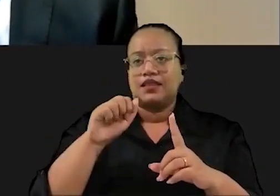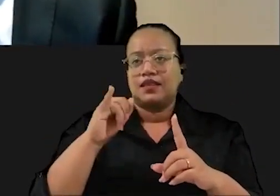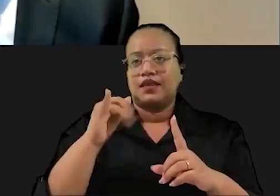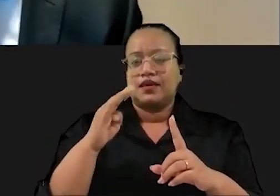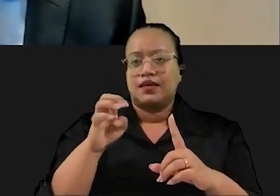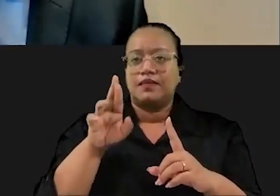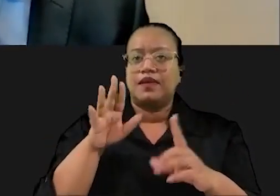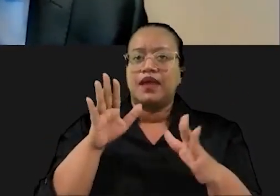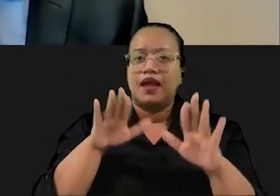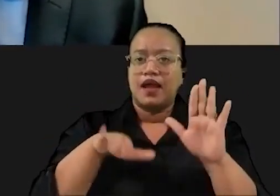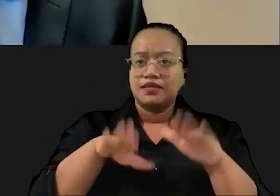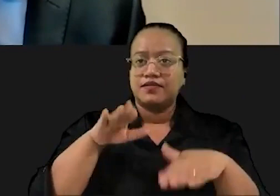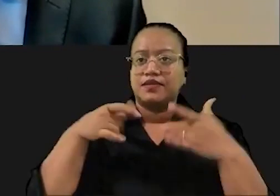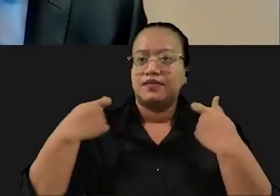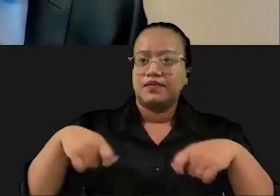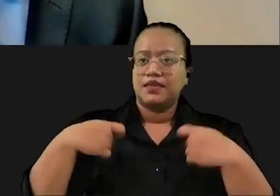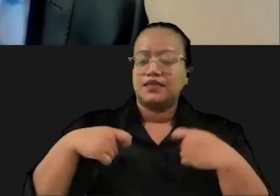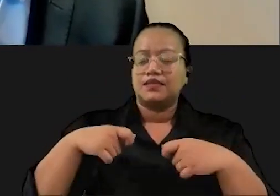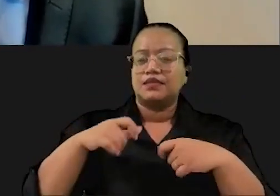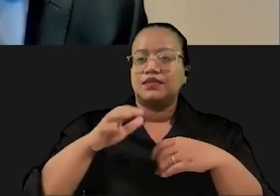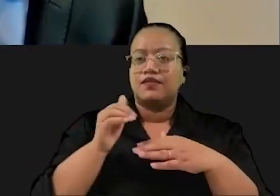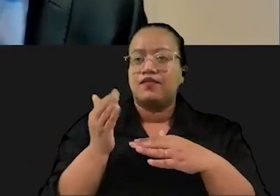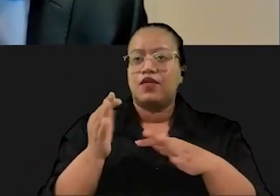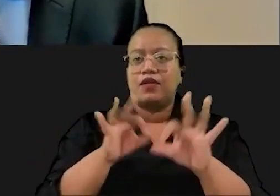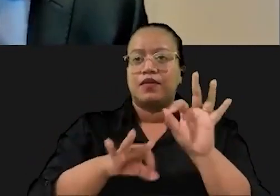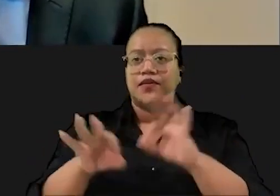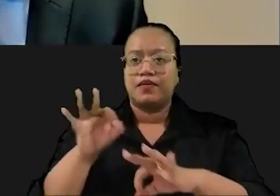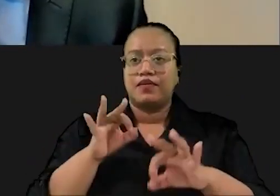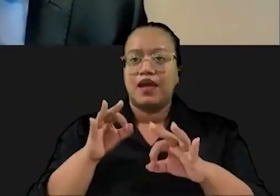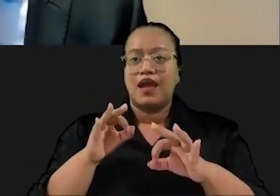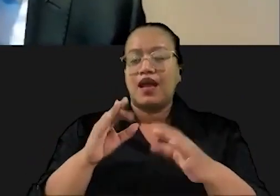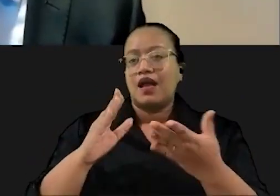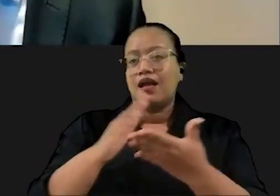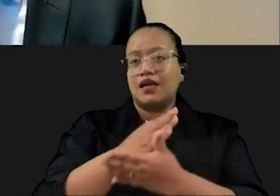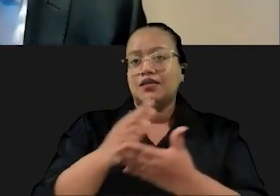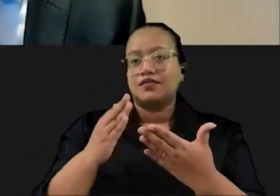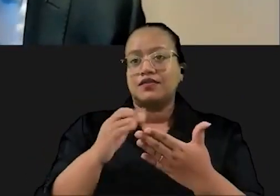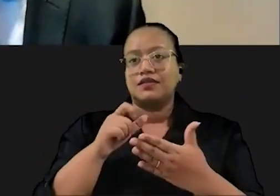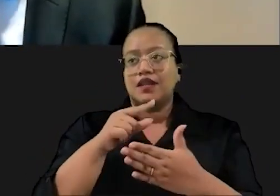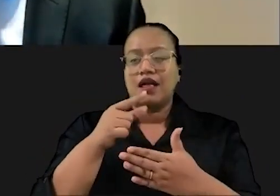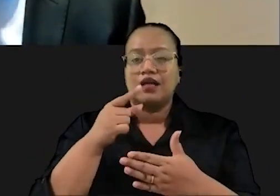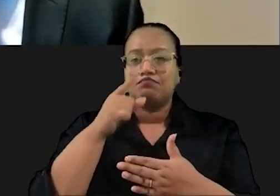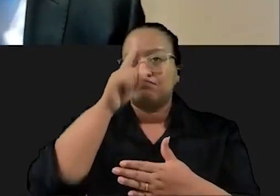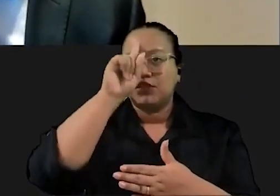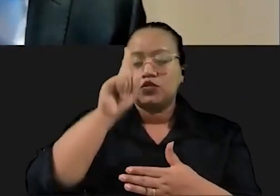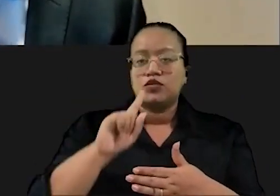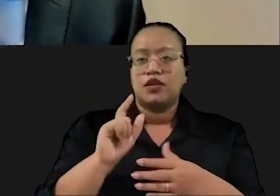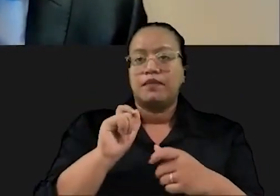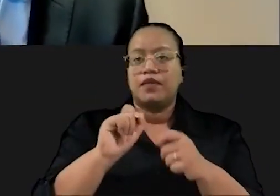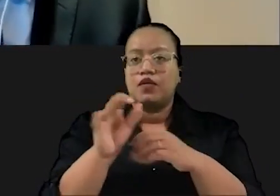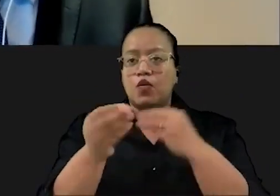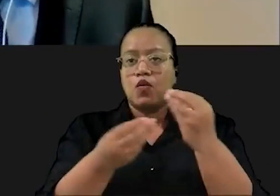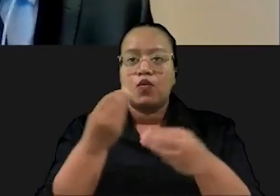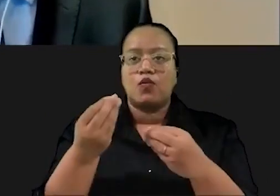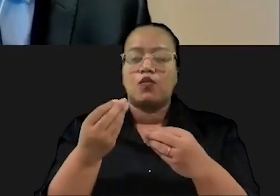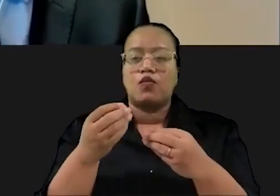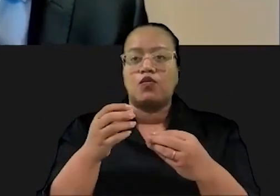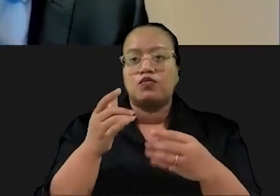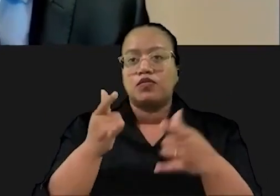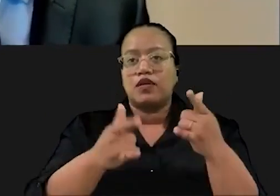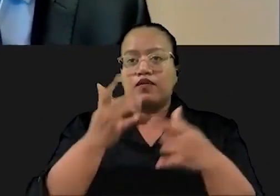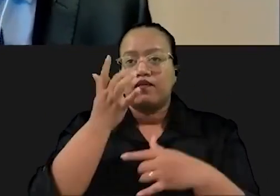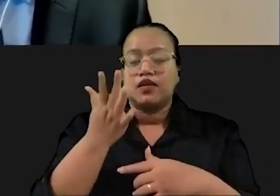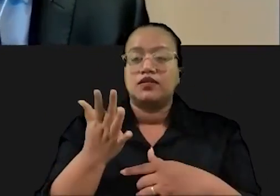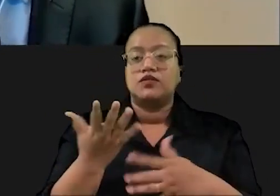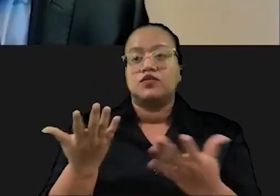porque alguma coisa que esteja assim fora da previsão do fluxo, ou que seja mais fácil fazer por um robô, mas o fluxo ele é em si uma